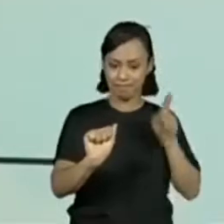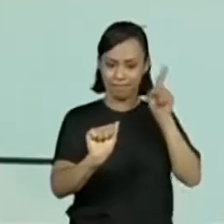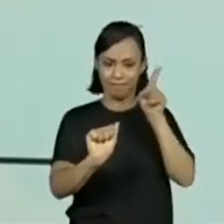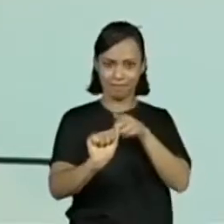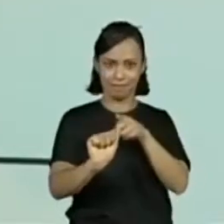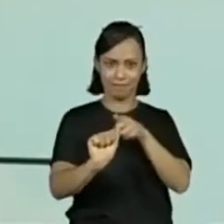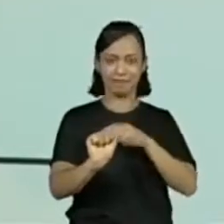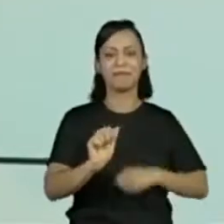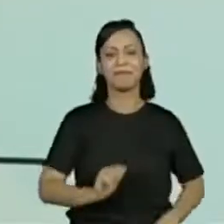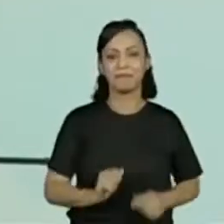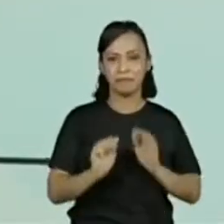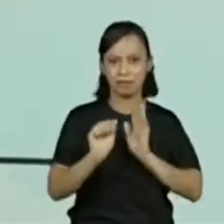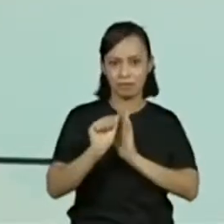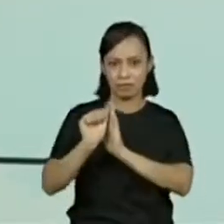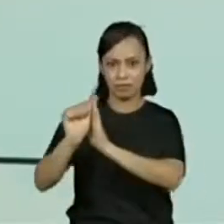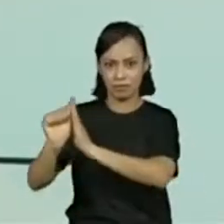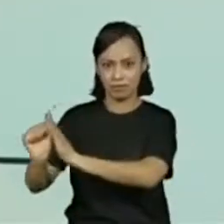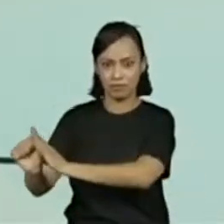paulista